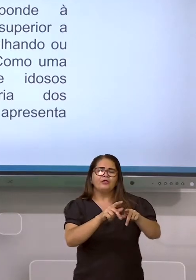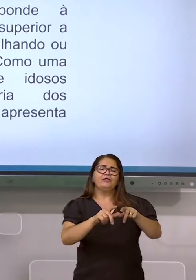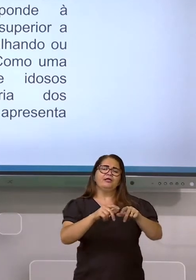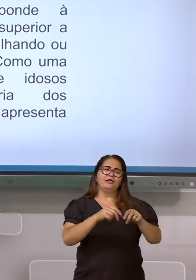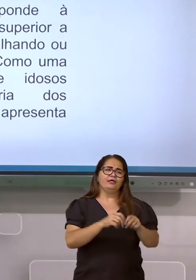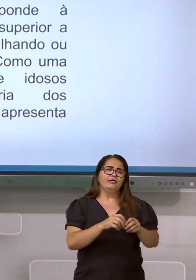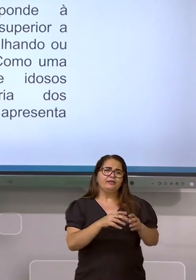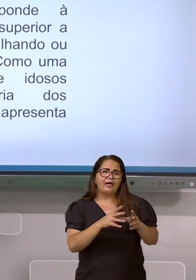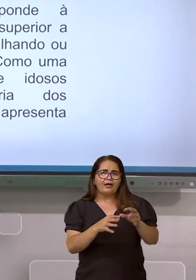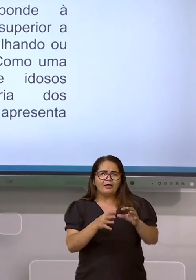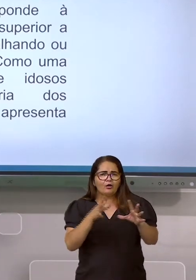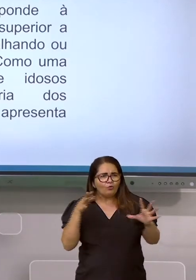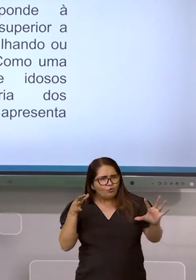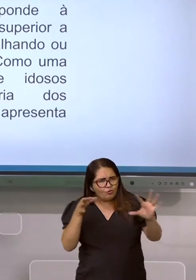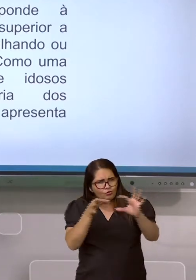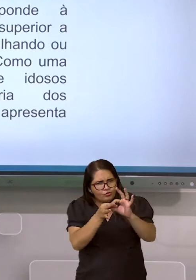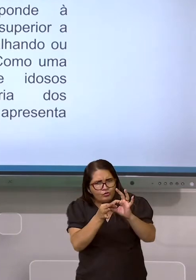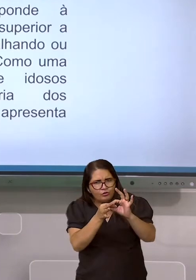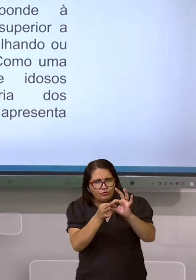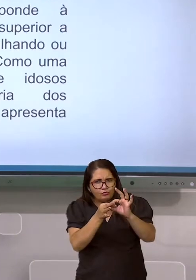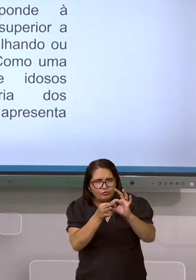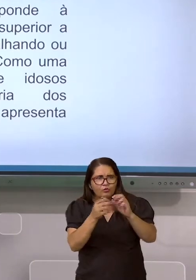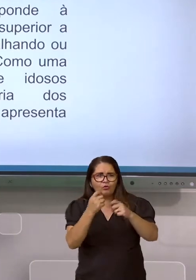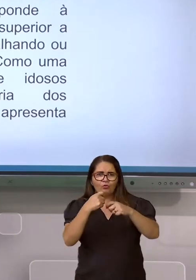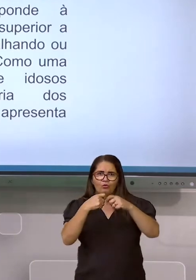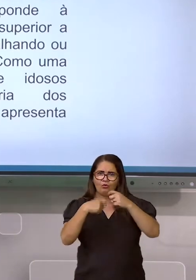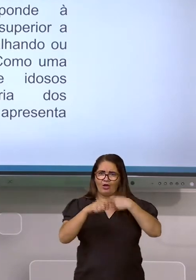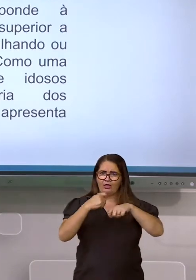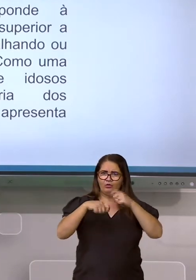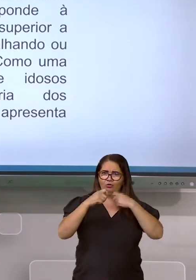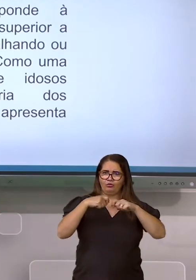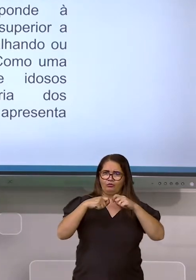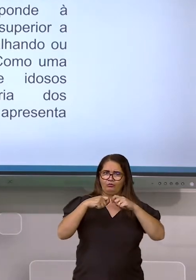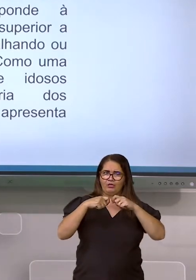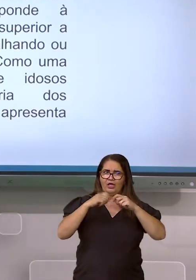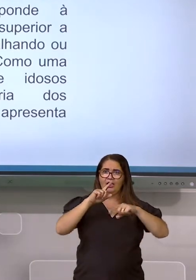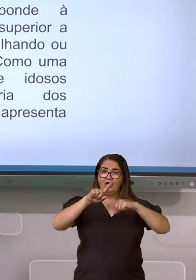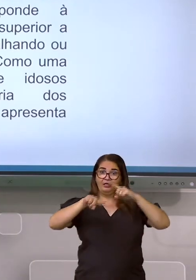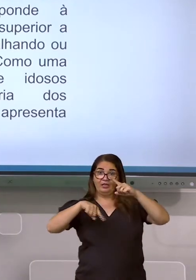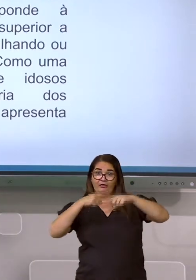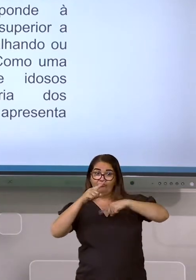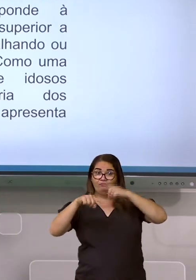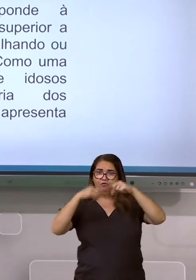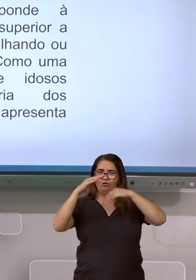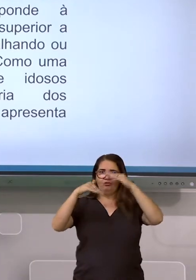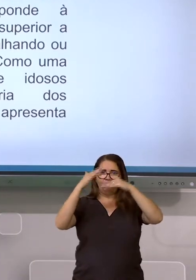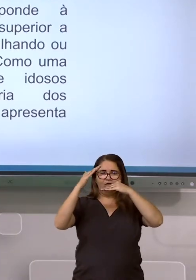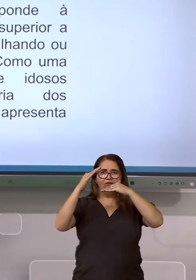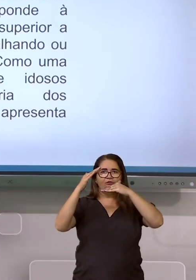conferir todas as circunstâncias que envolvem essa população.